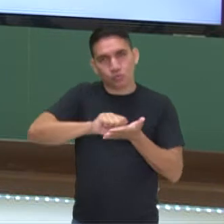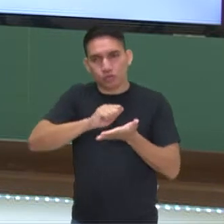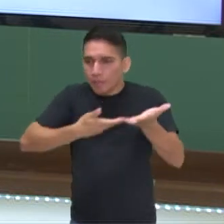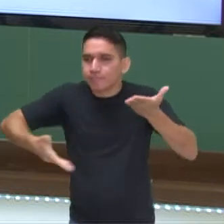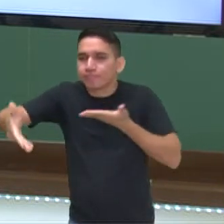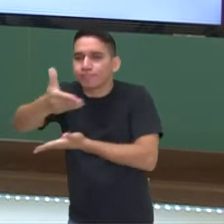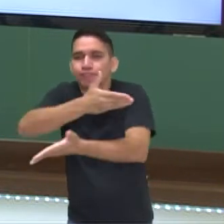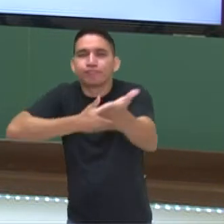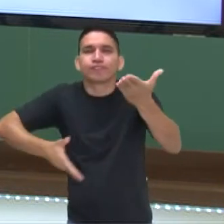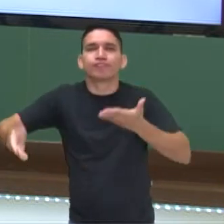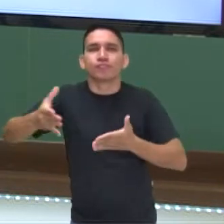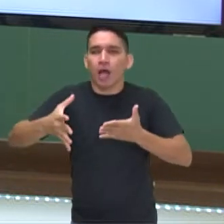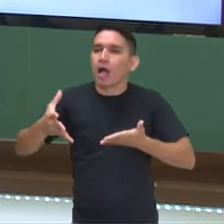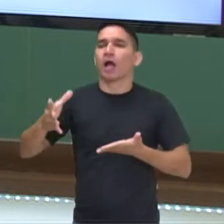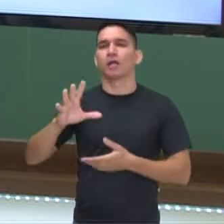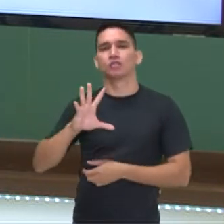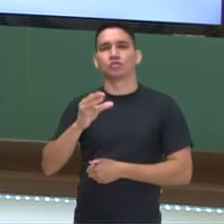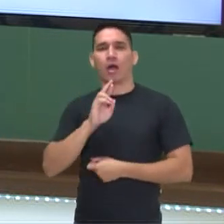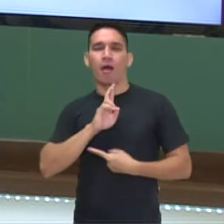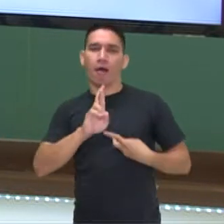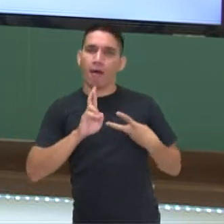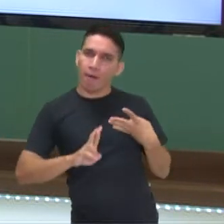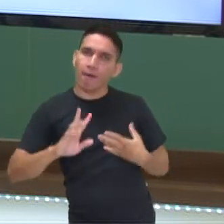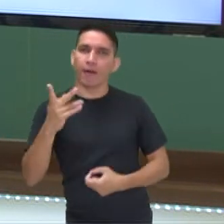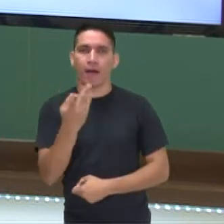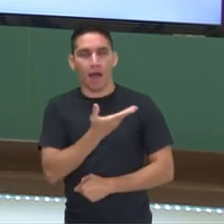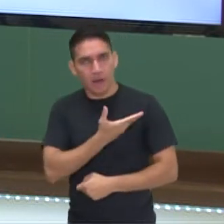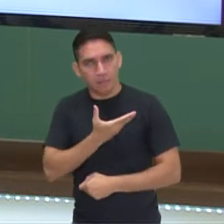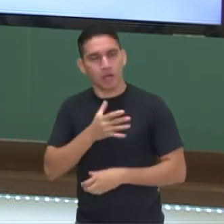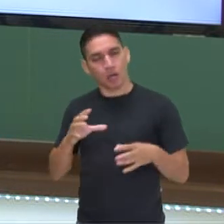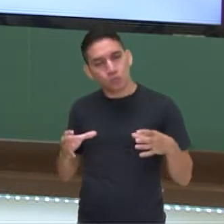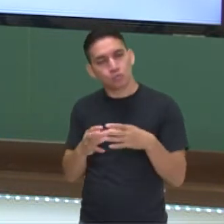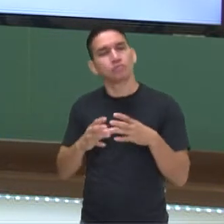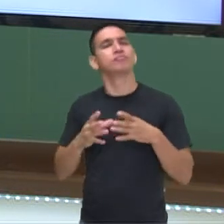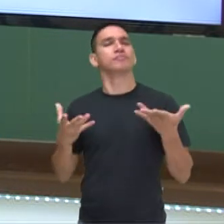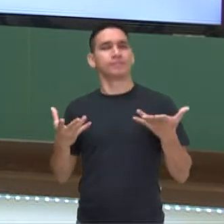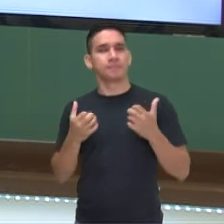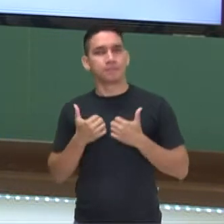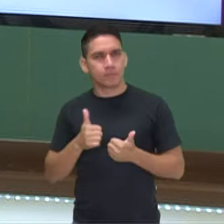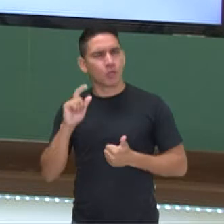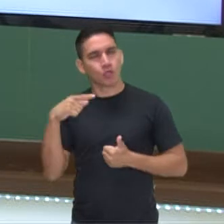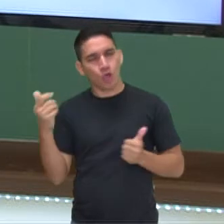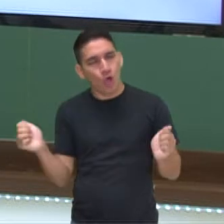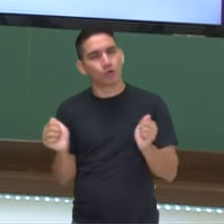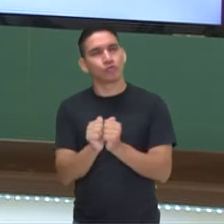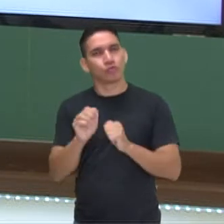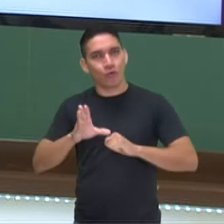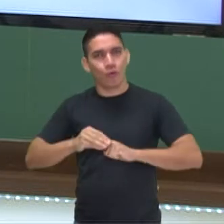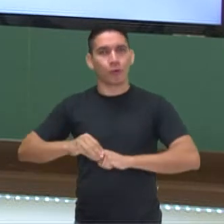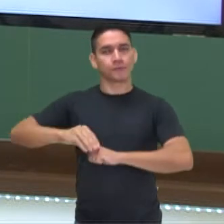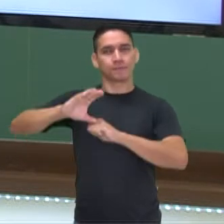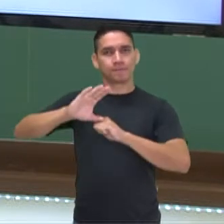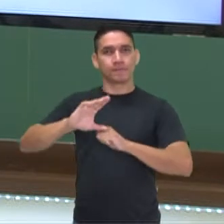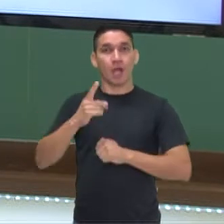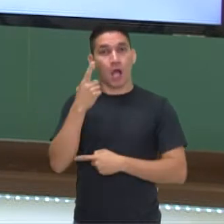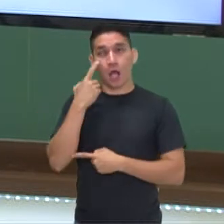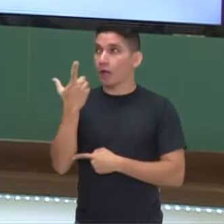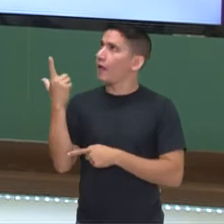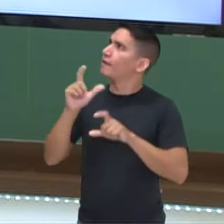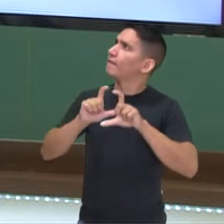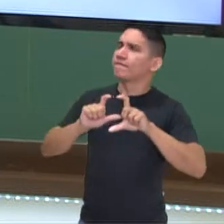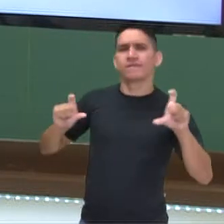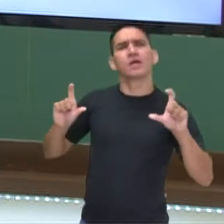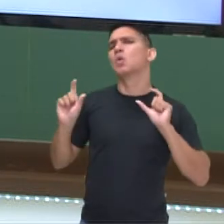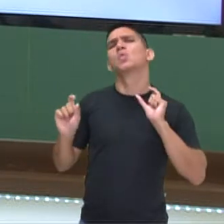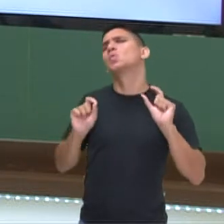socialize, compartilhe a resposta com os teus colegas de sala, Vamos construir juntos o conhecimento. Vamos dar uma olhada nessa frase